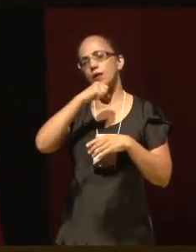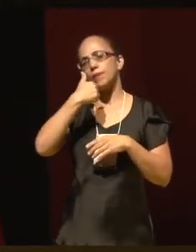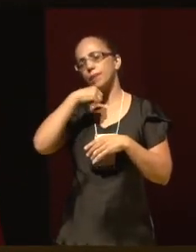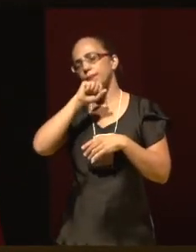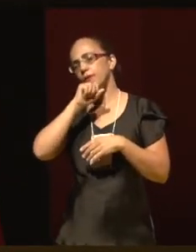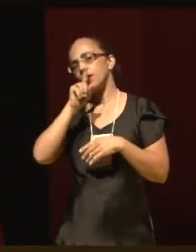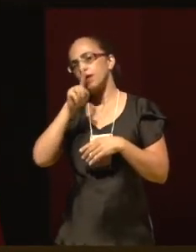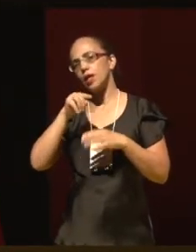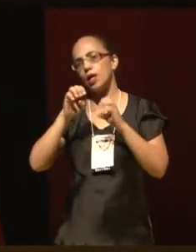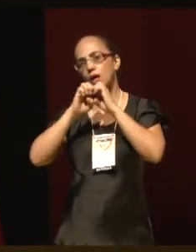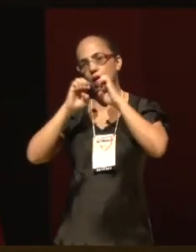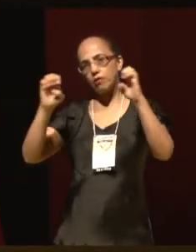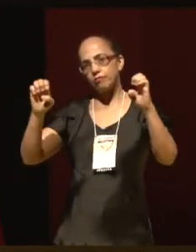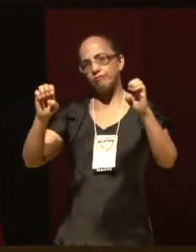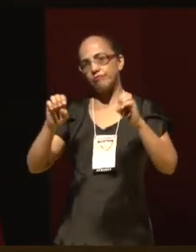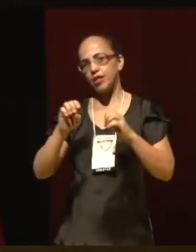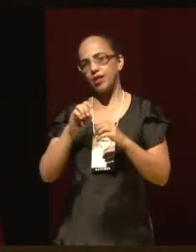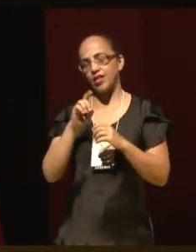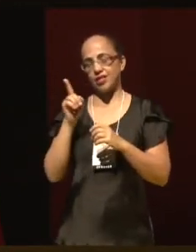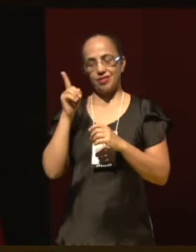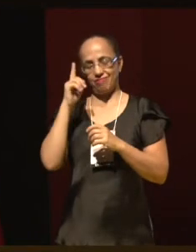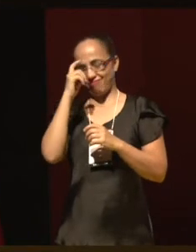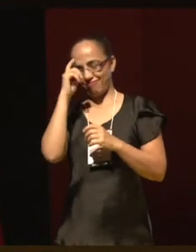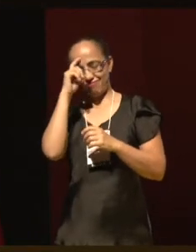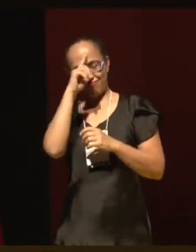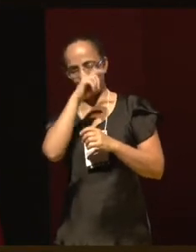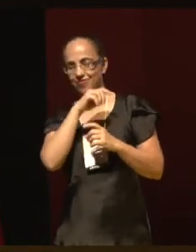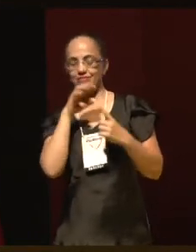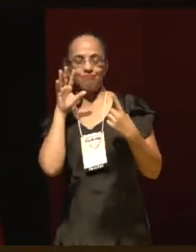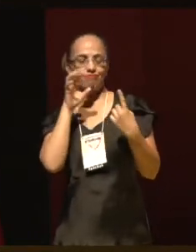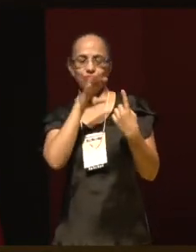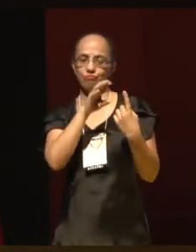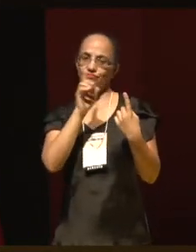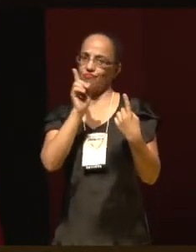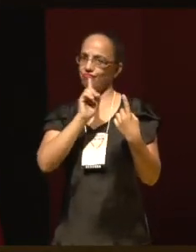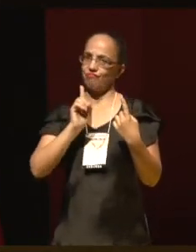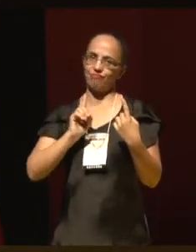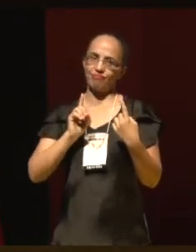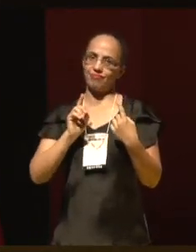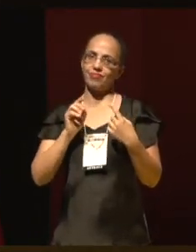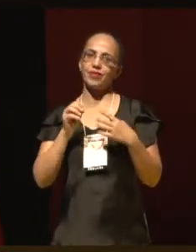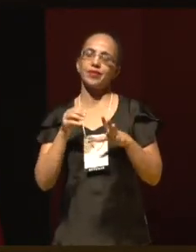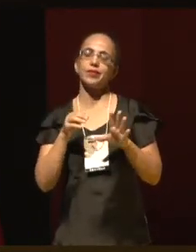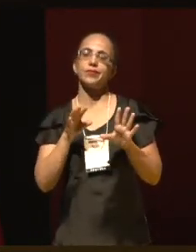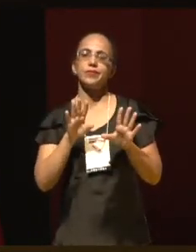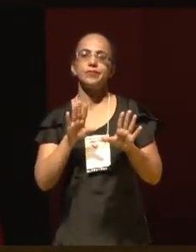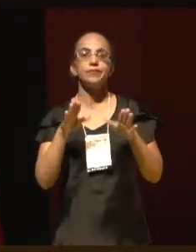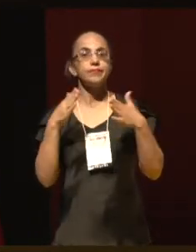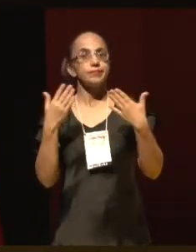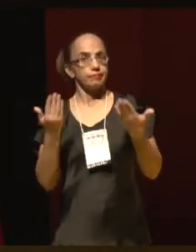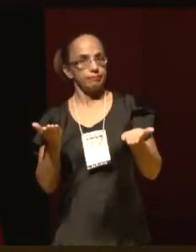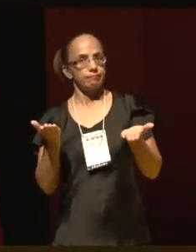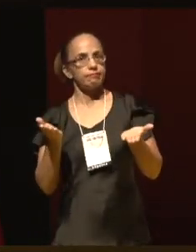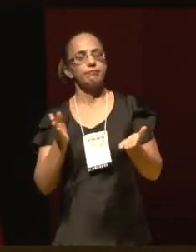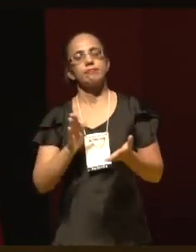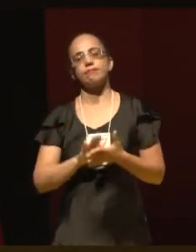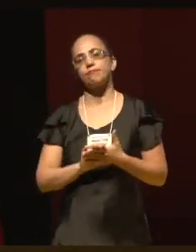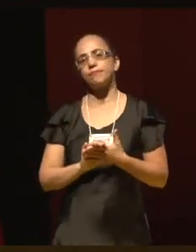compreender aquele processo desobsessivo ou a própria obsessão espiritual.